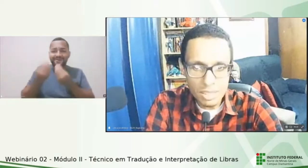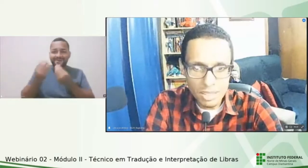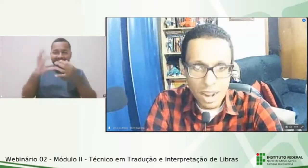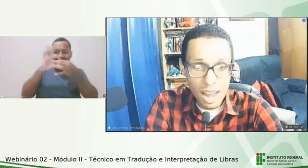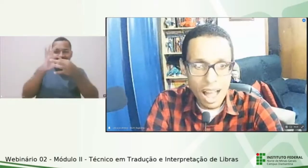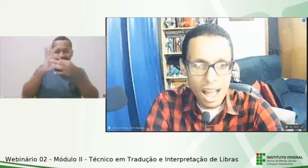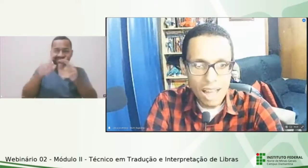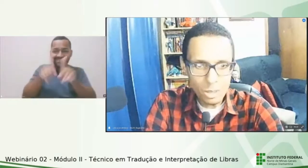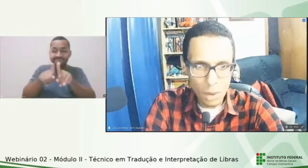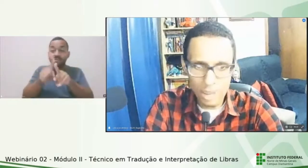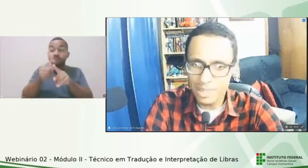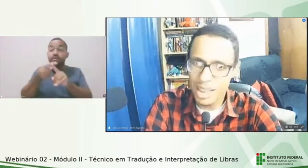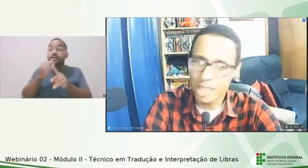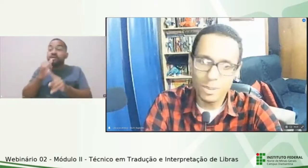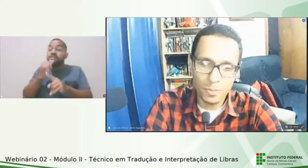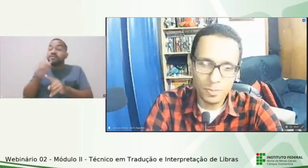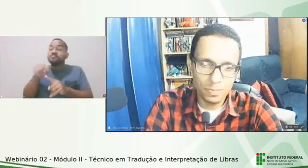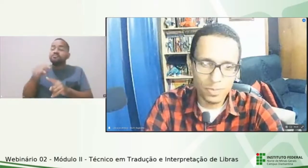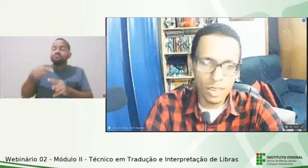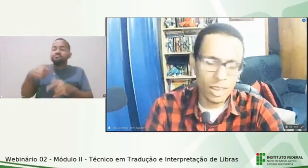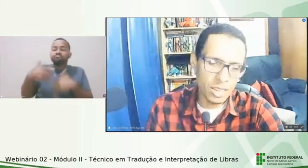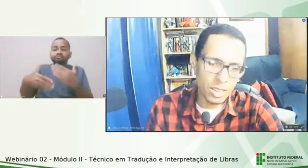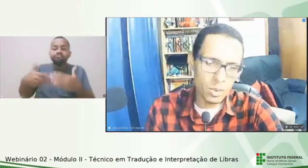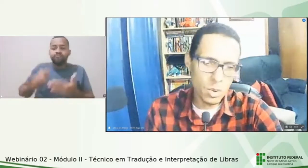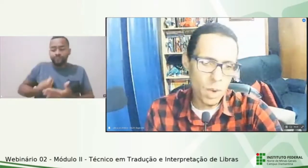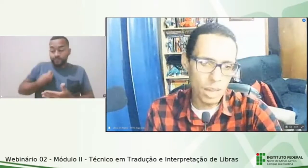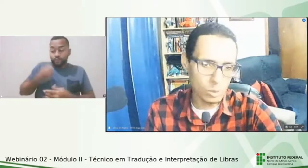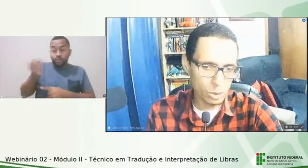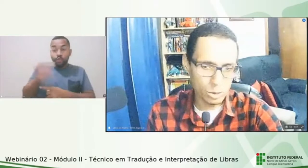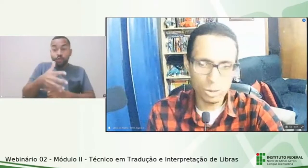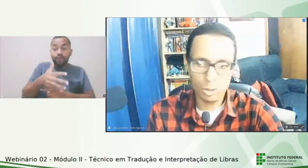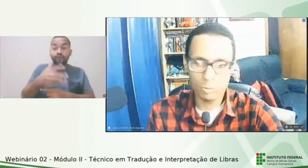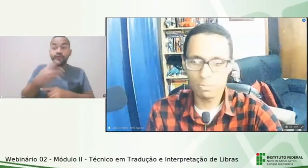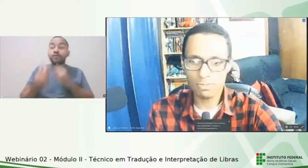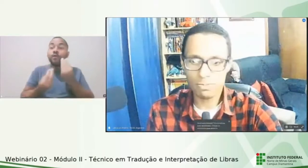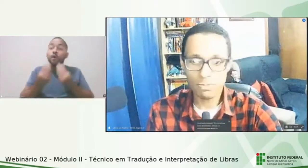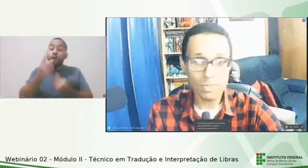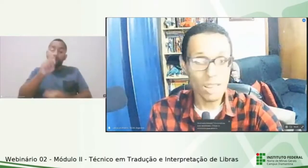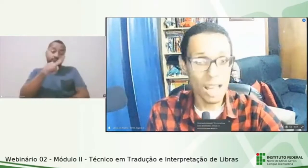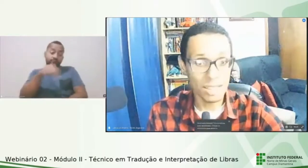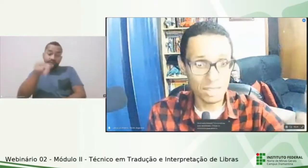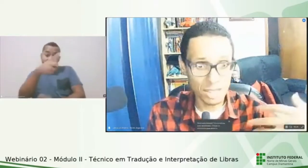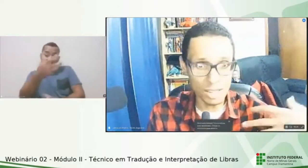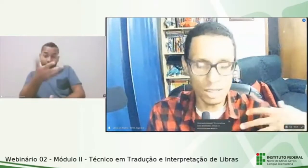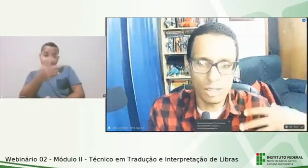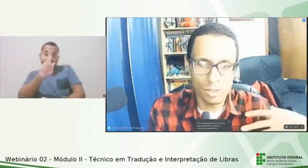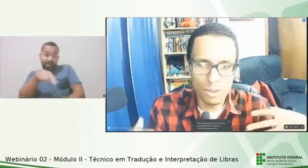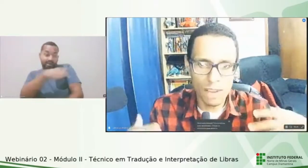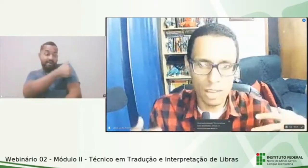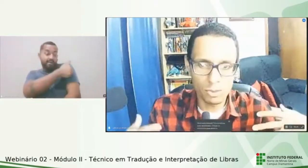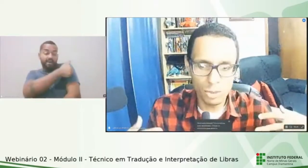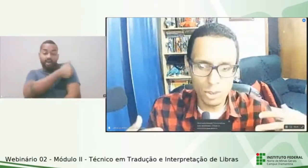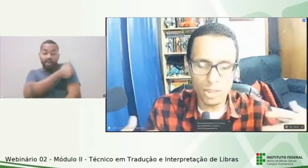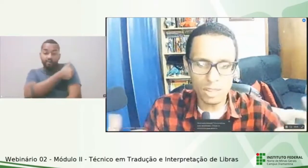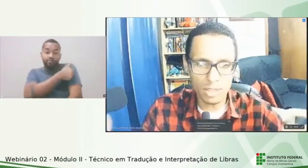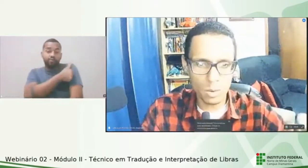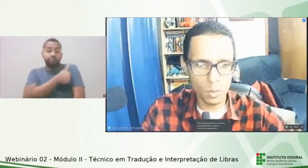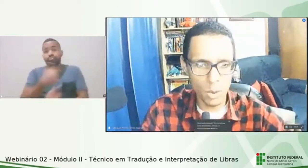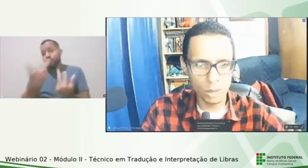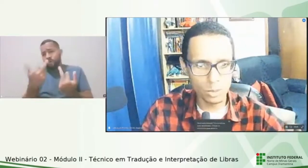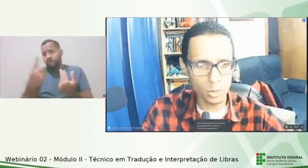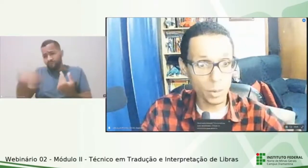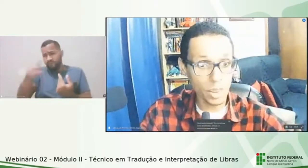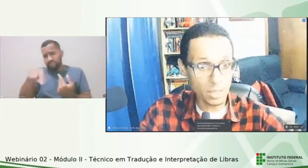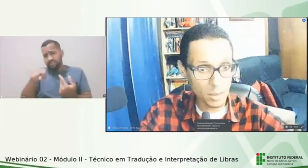precisa estar atualizado. Então, como alunos, assim, eu falo vocês